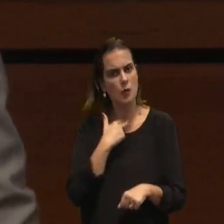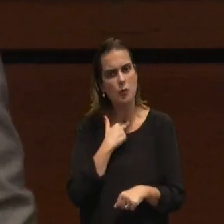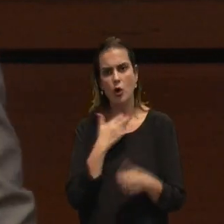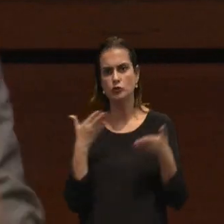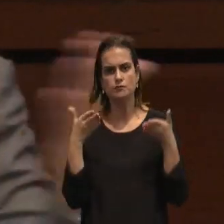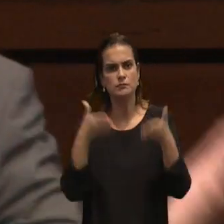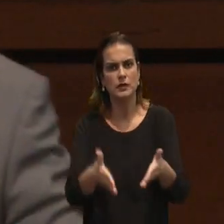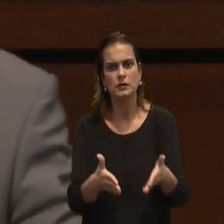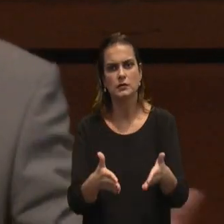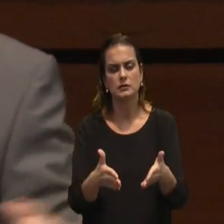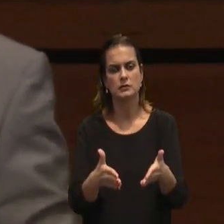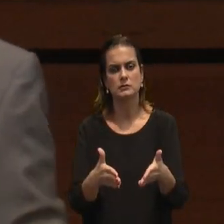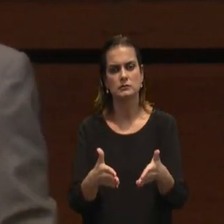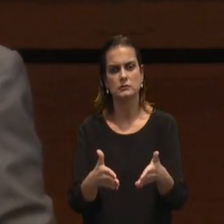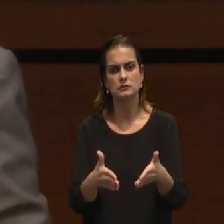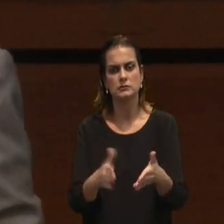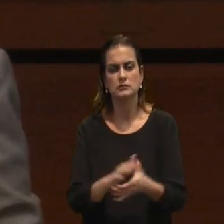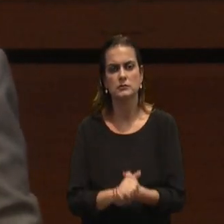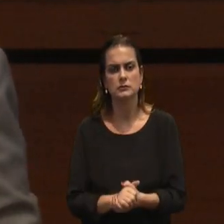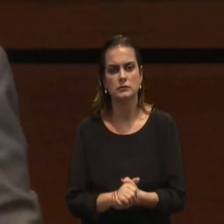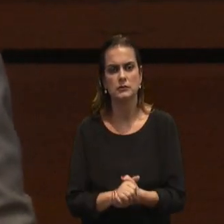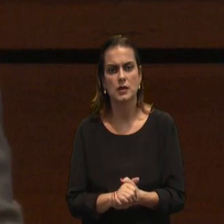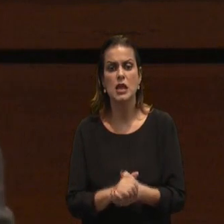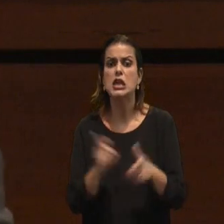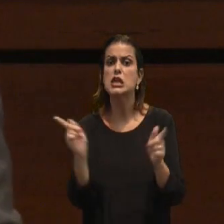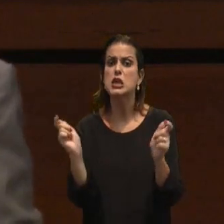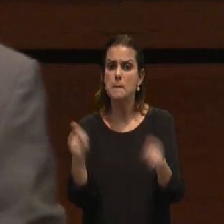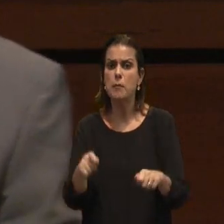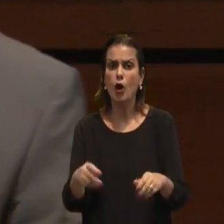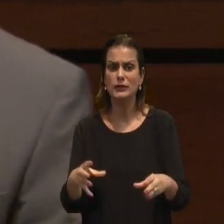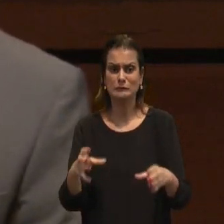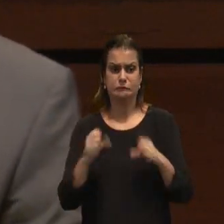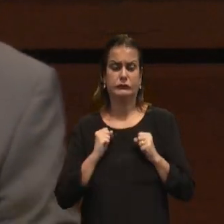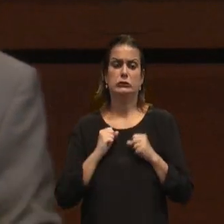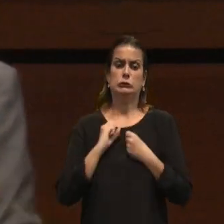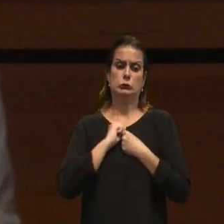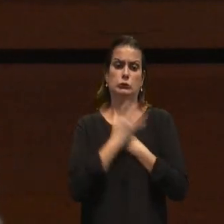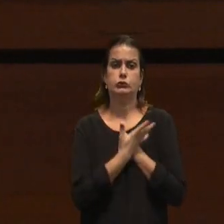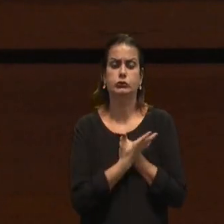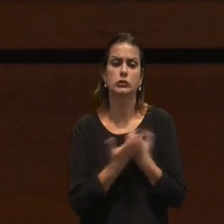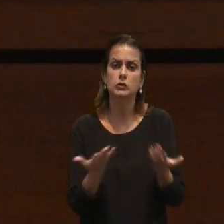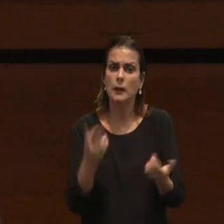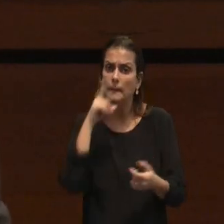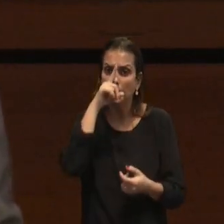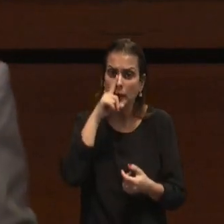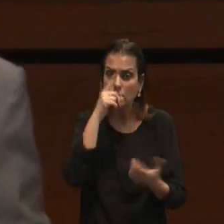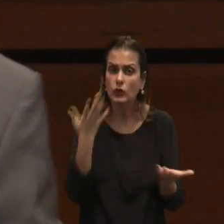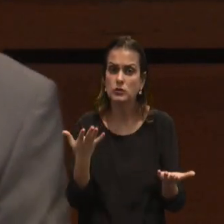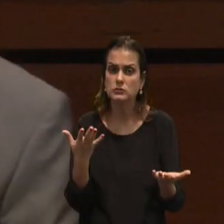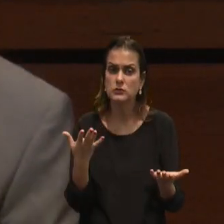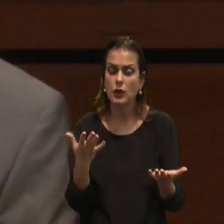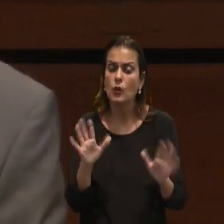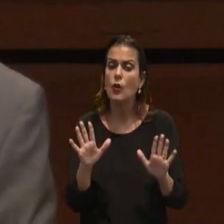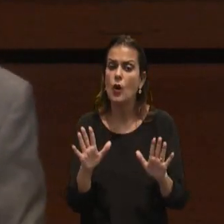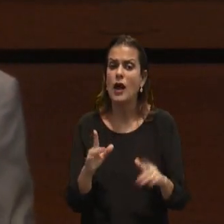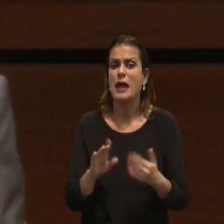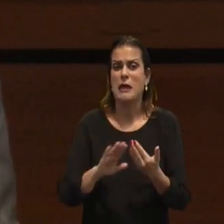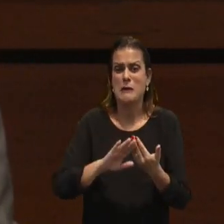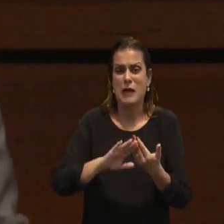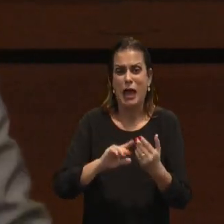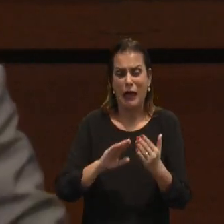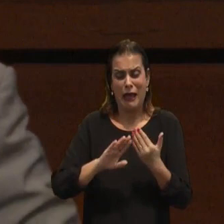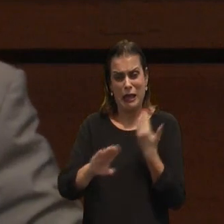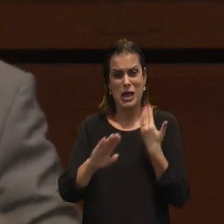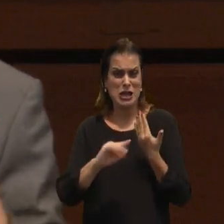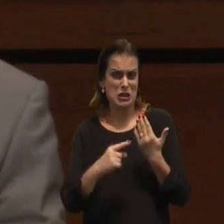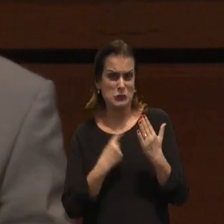complexas, vulneráveis ao Covid-19, ou seja, o enfraquecimento bíblico, o enfraquecimento desta presença dos